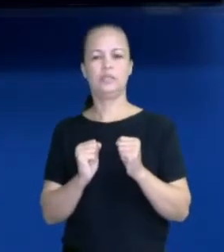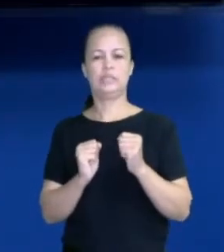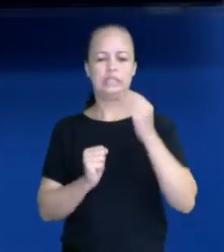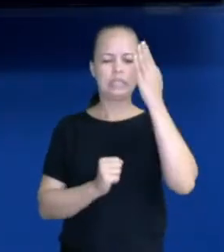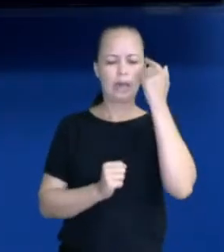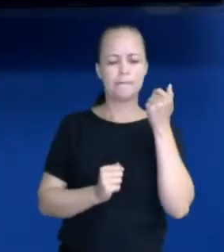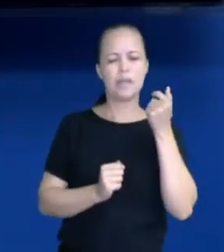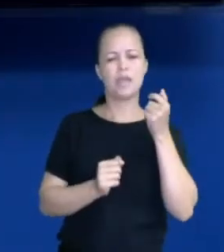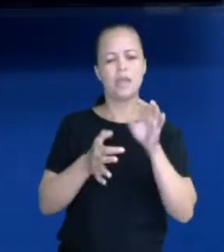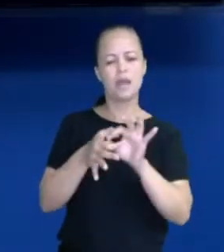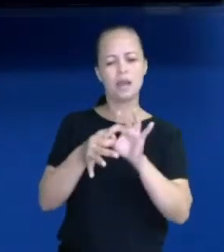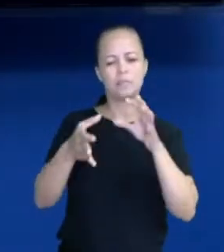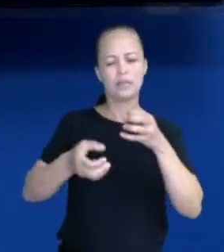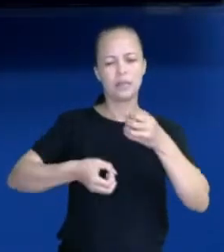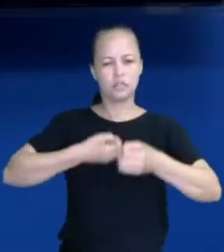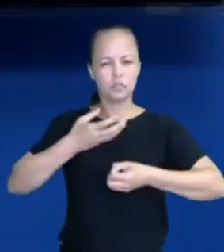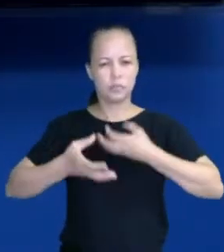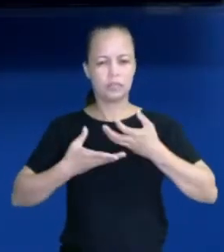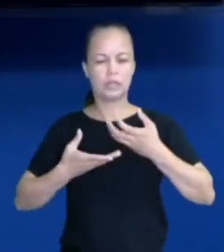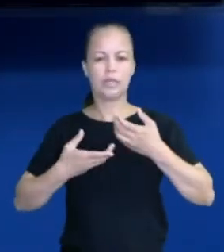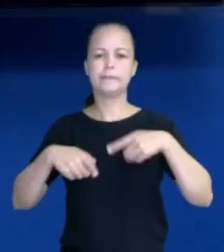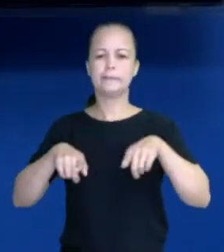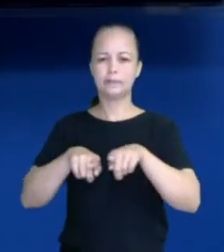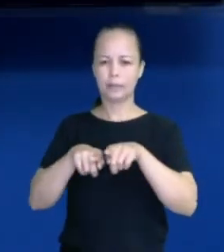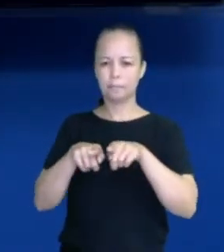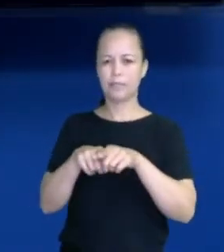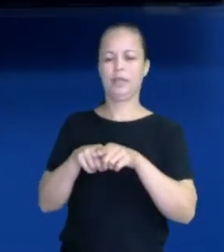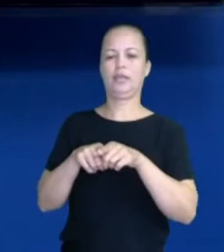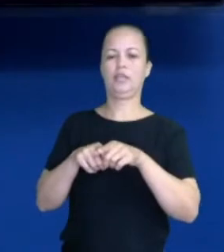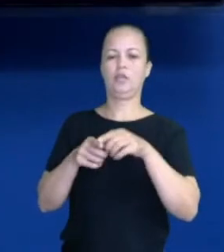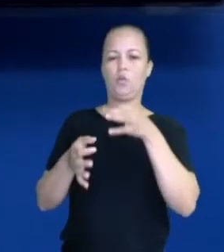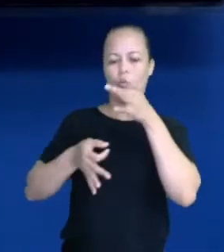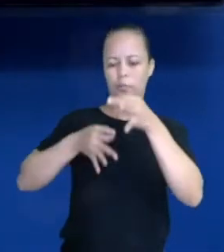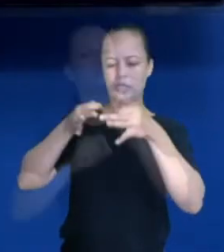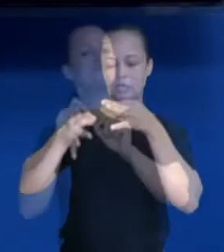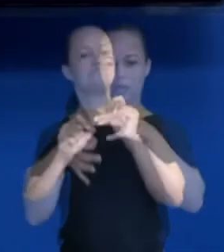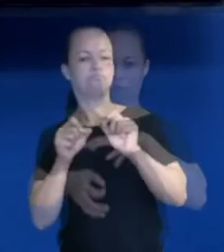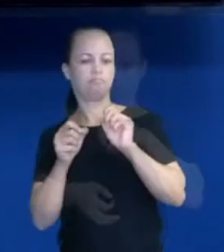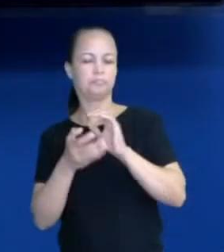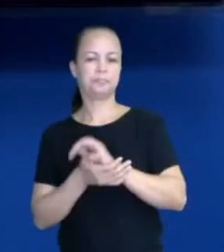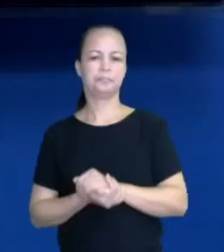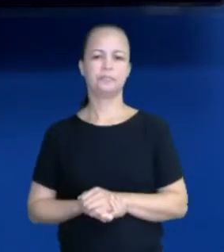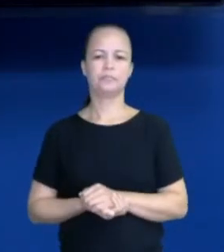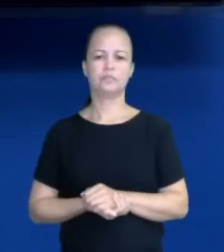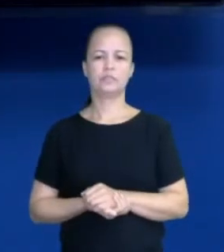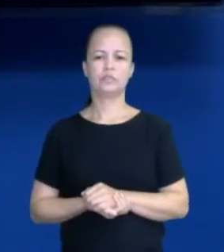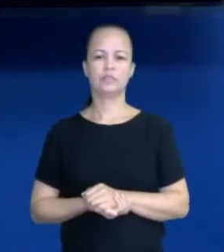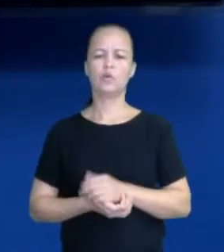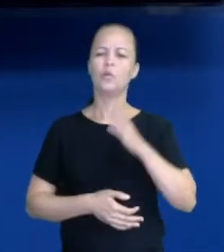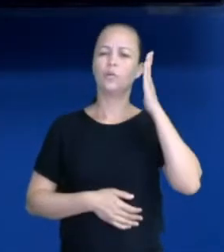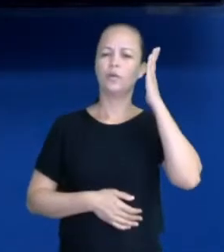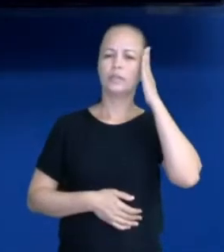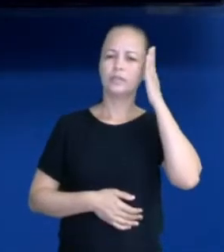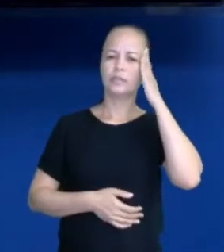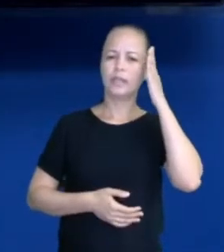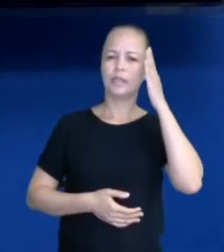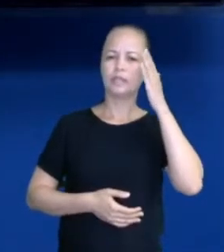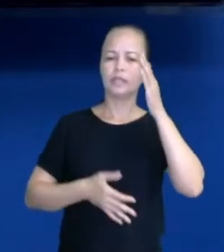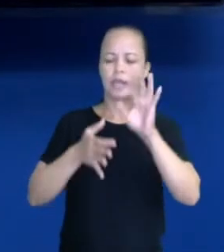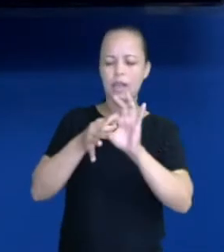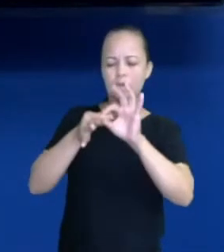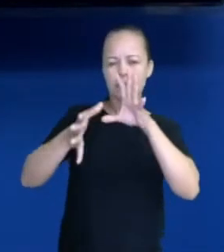de expressão e também onde está o discurso de ódio, ok? O que se entende por